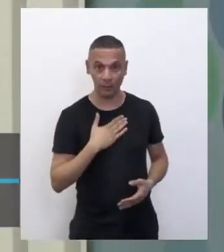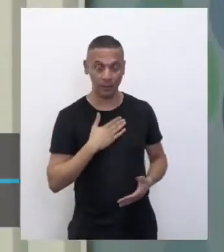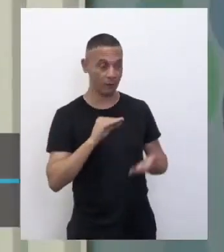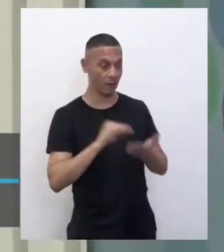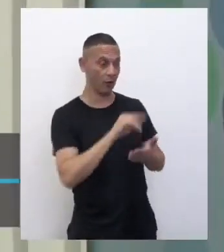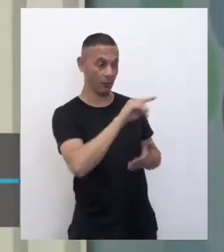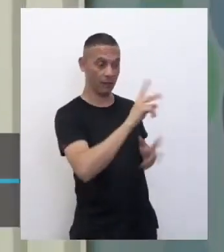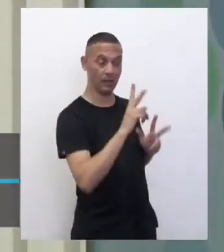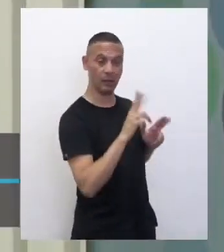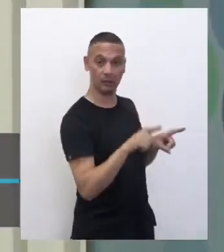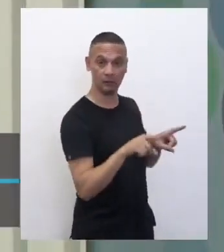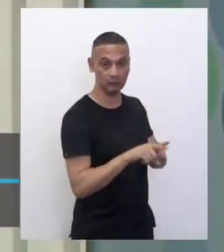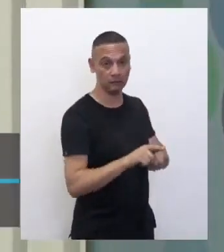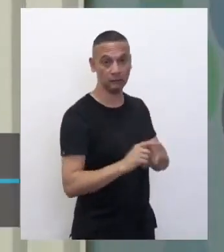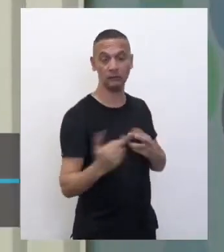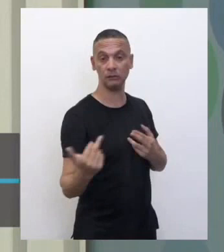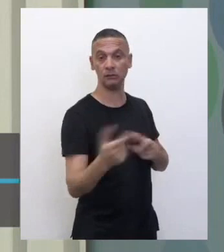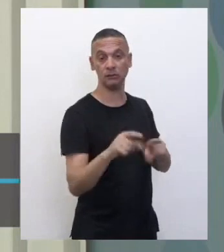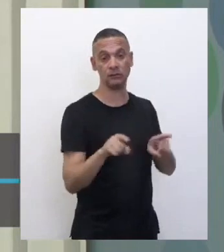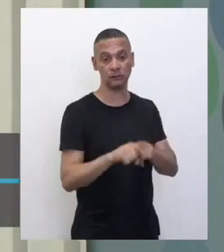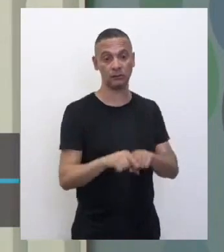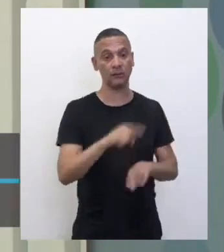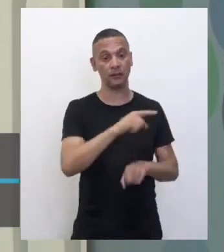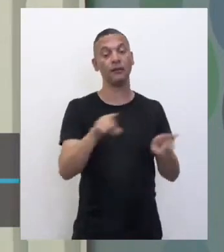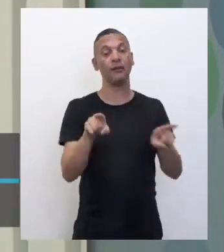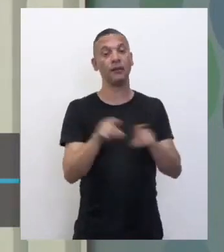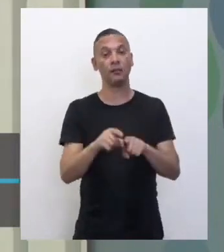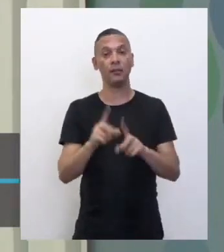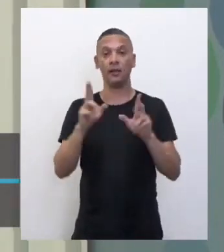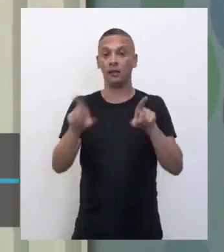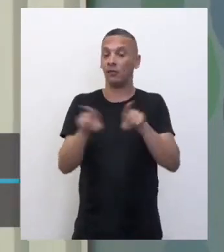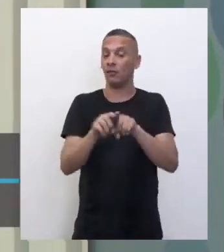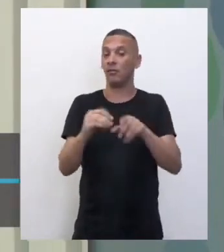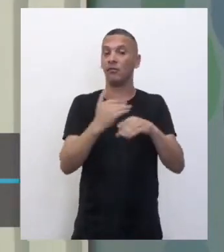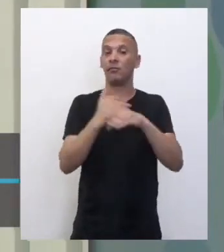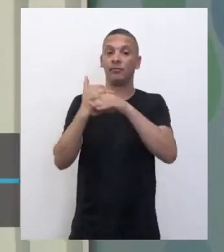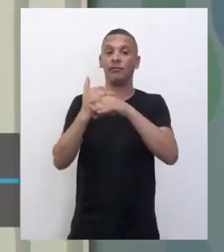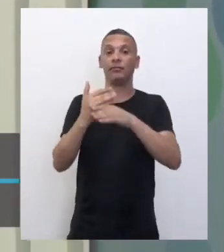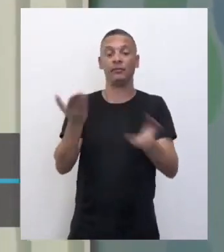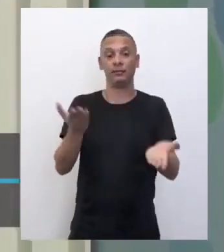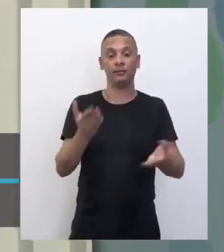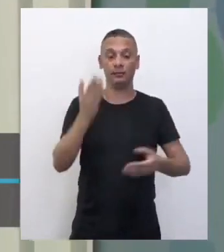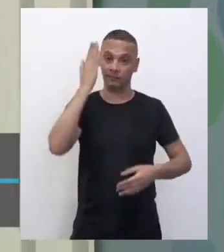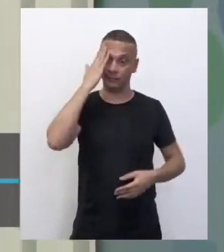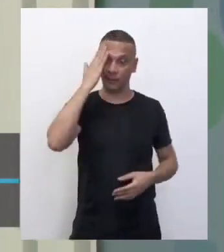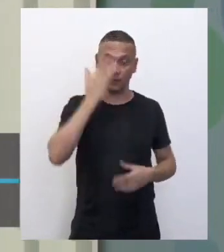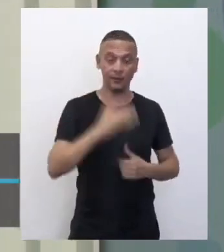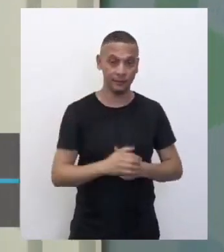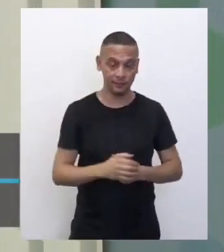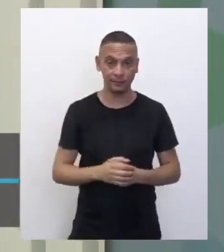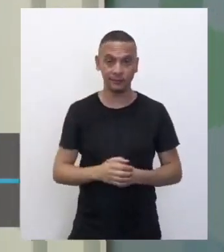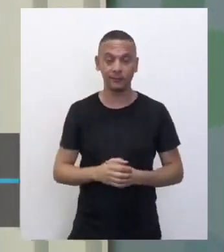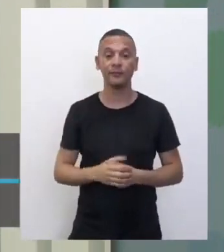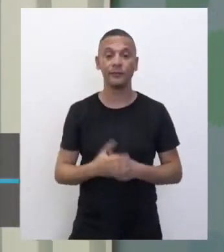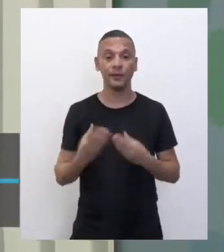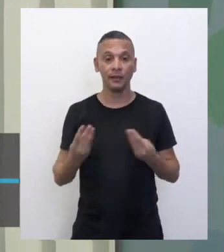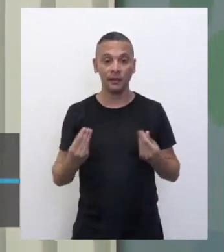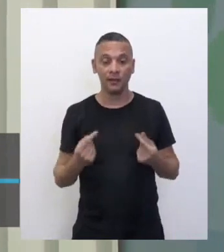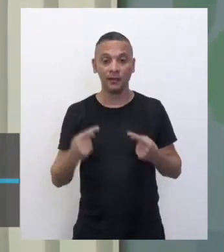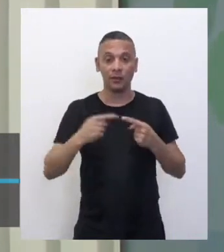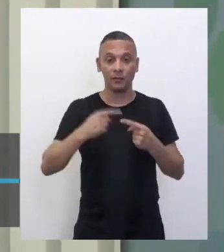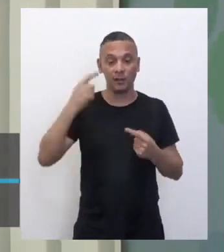que causa por faltar a mim, na Jennifer causa o estrago que estraga por faltar a ela. E aí, num movimento